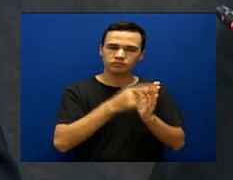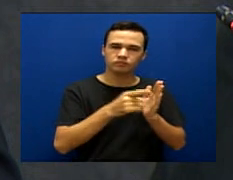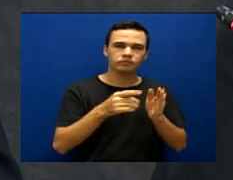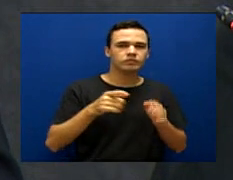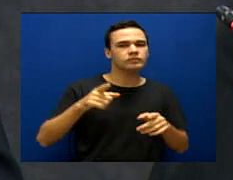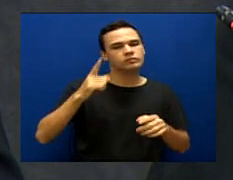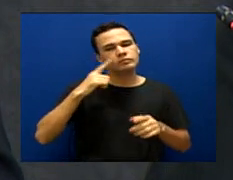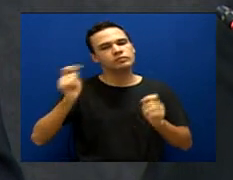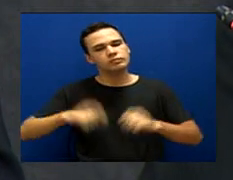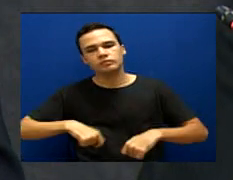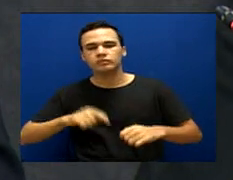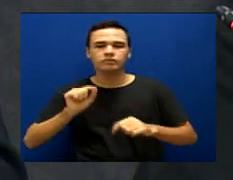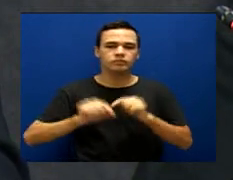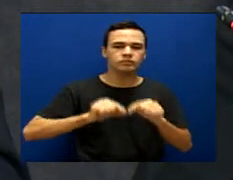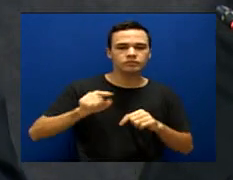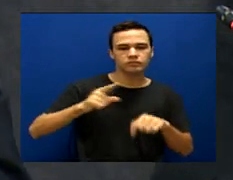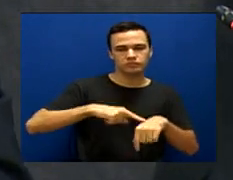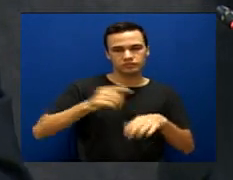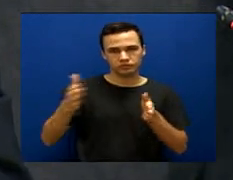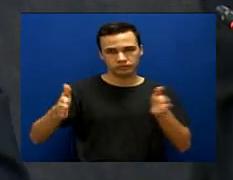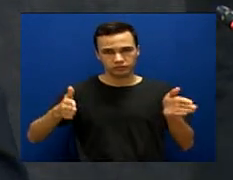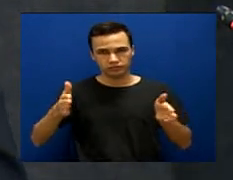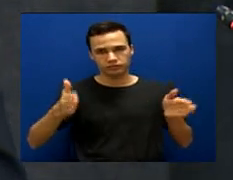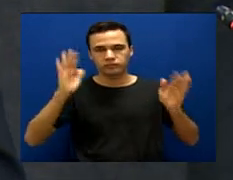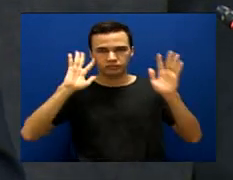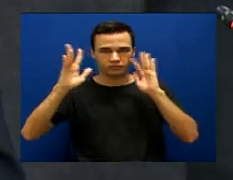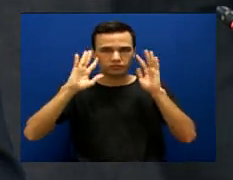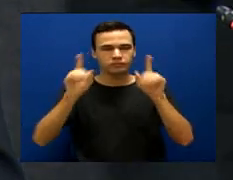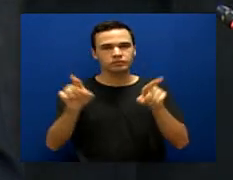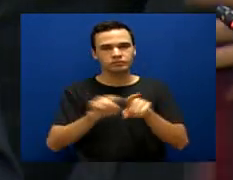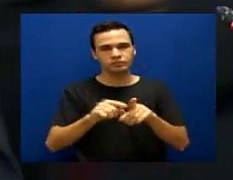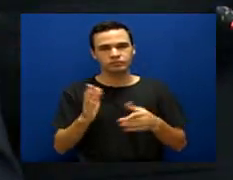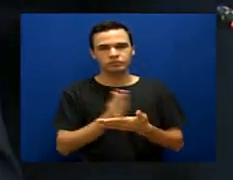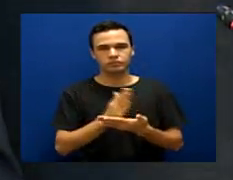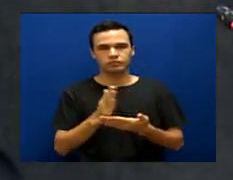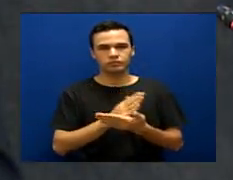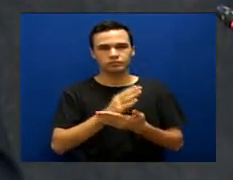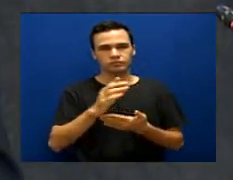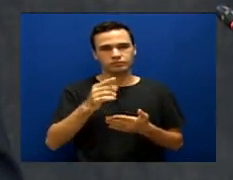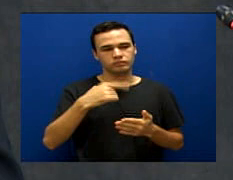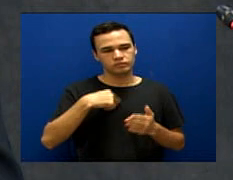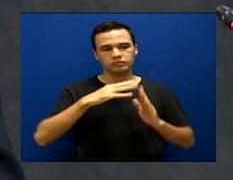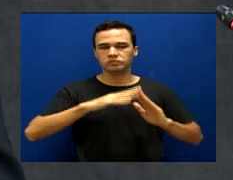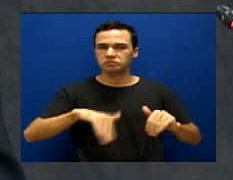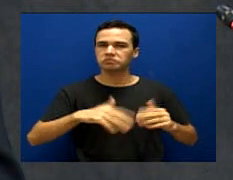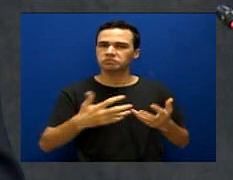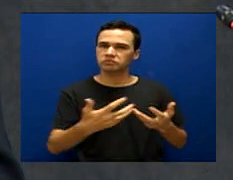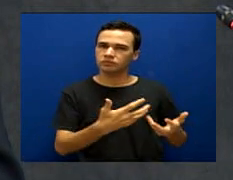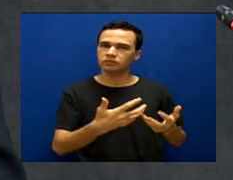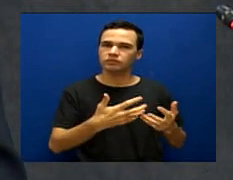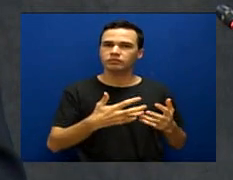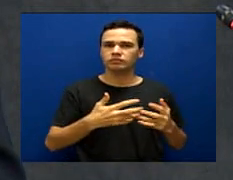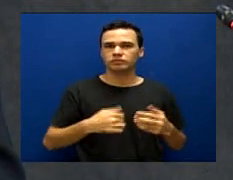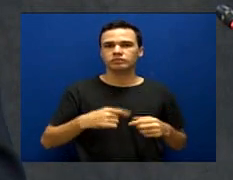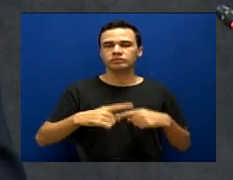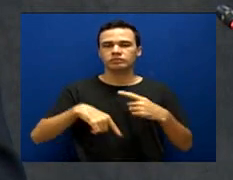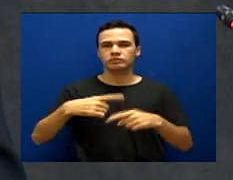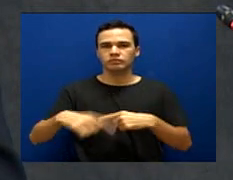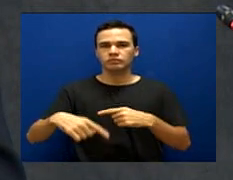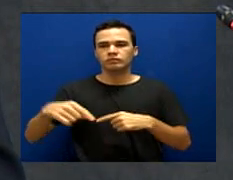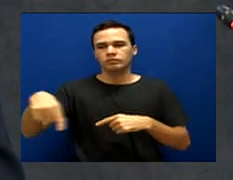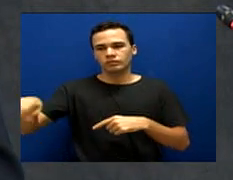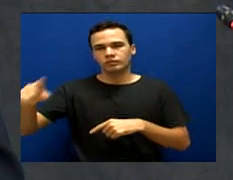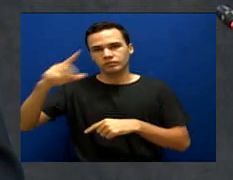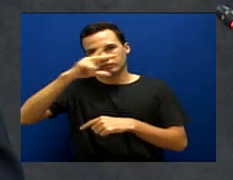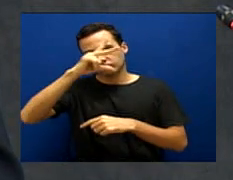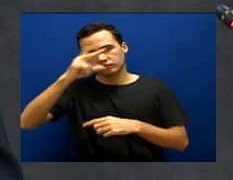e longo prazo. Tirar uma carta de intenções com relação a essas propostas, né, que é importante. Levar até os